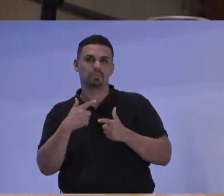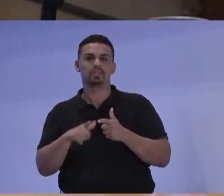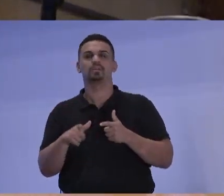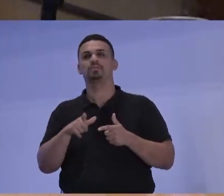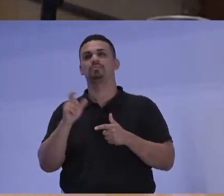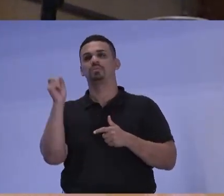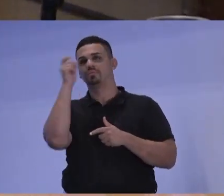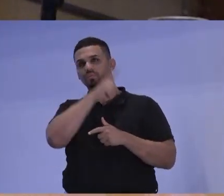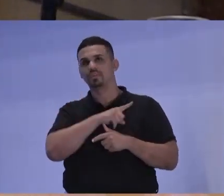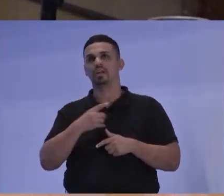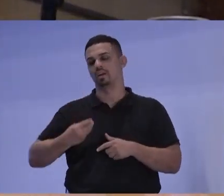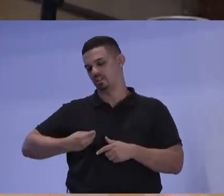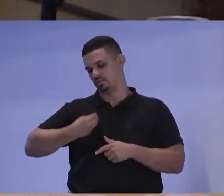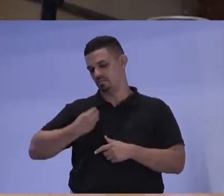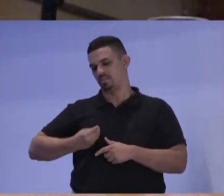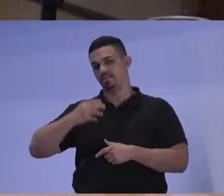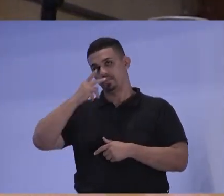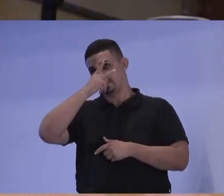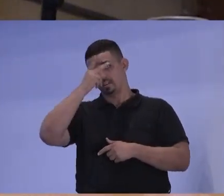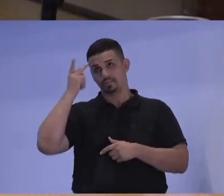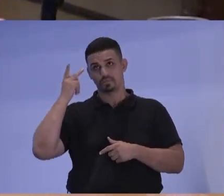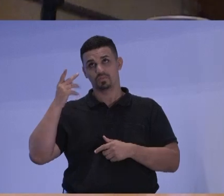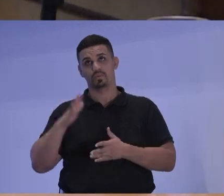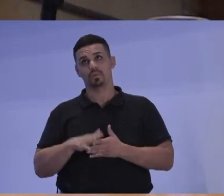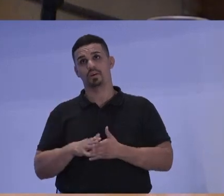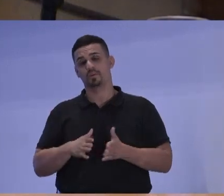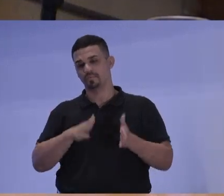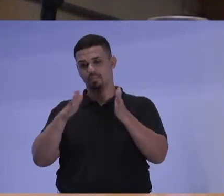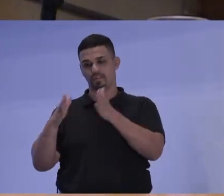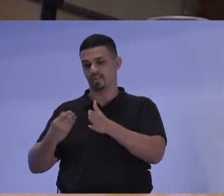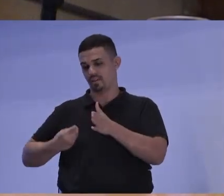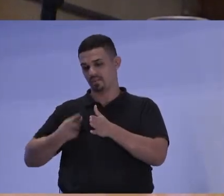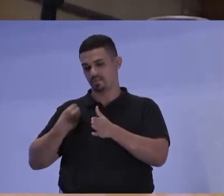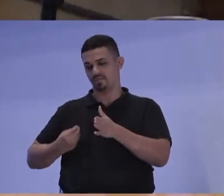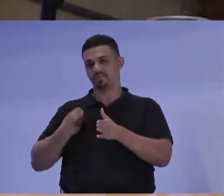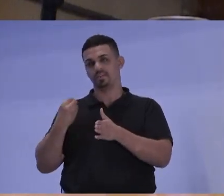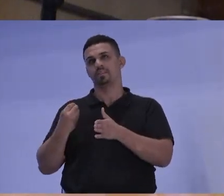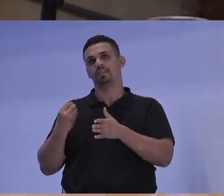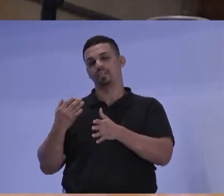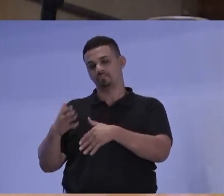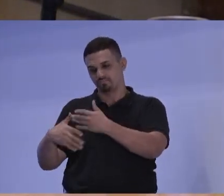né? Não só a vida laboral, mas a vida social mesmo.